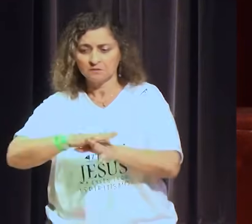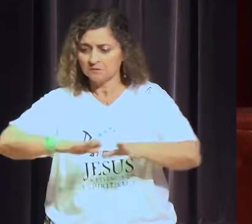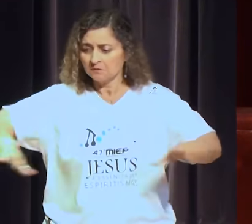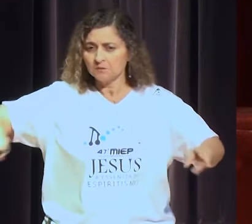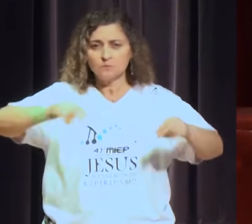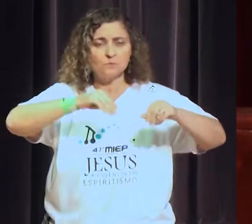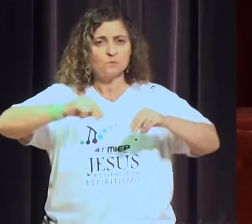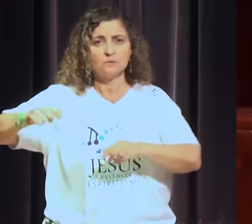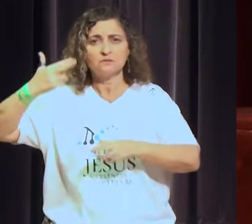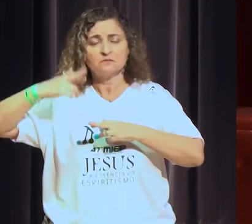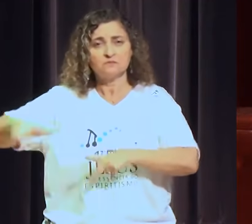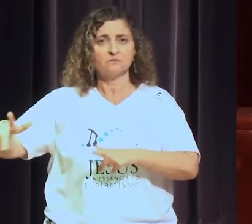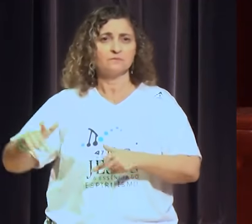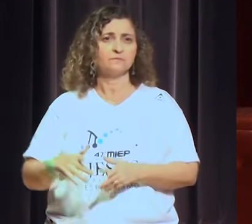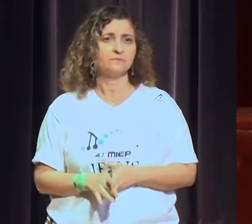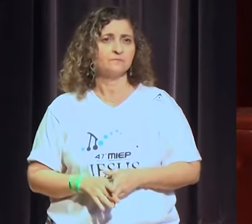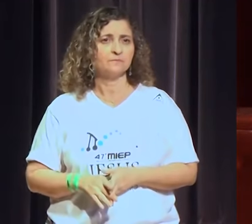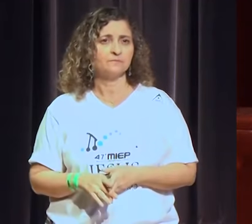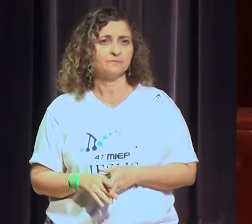Amazonas?